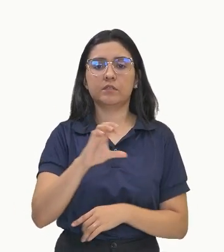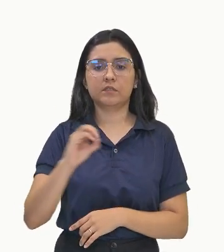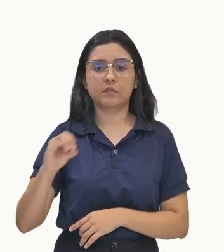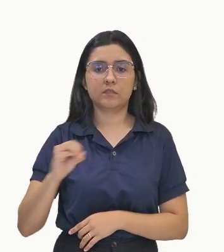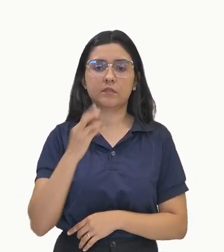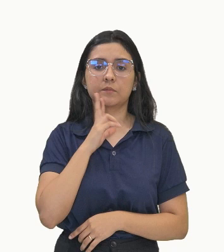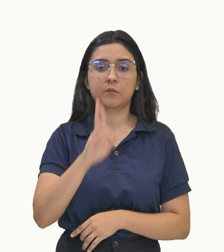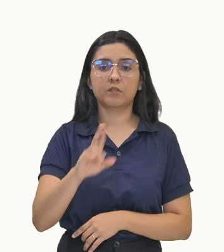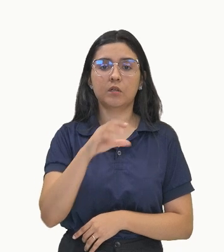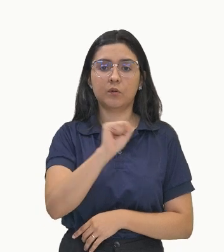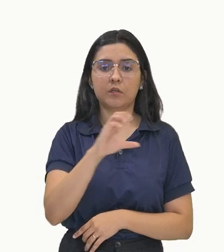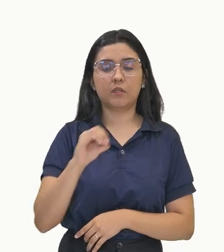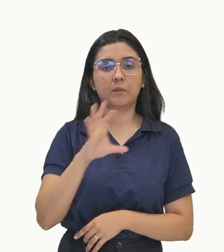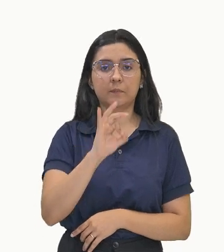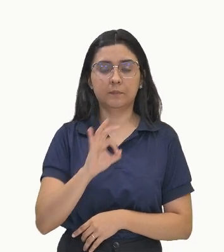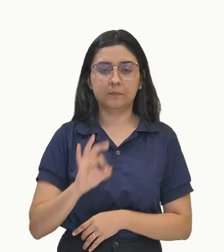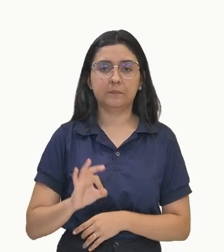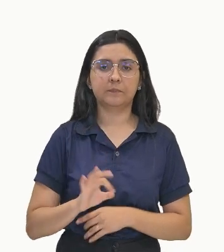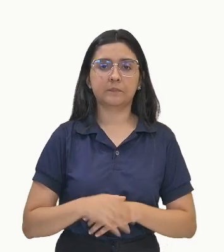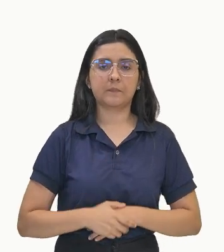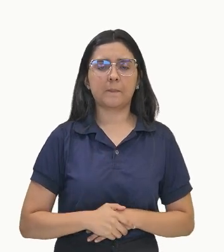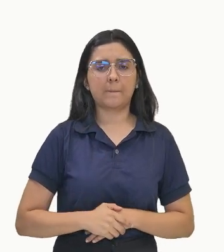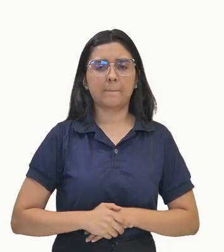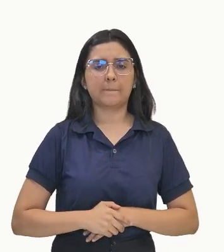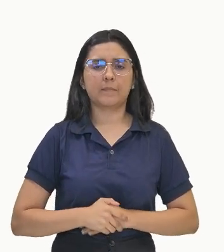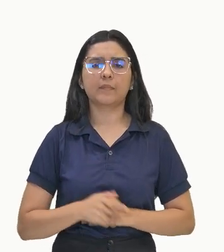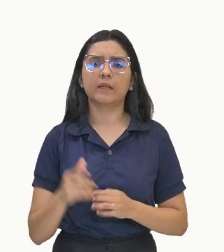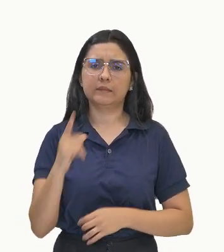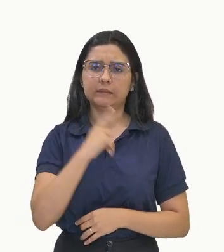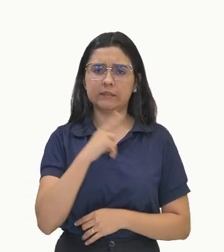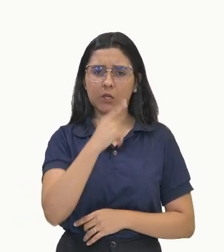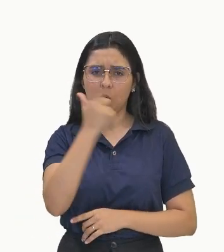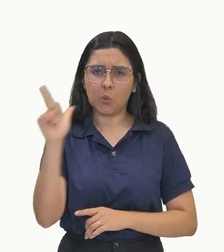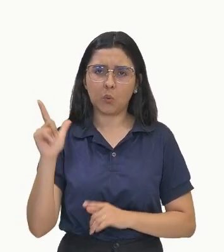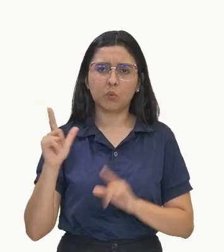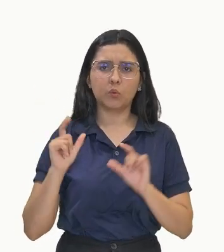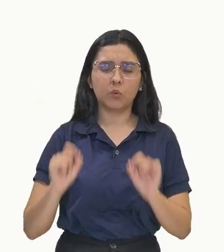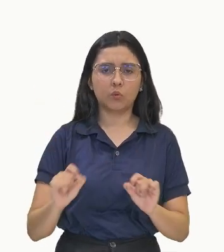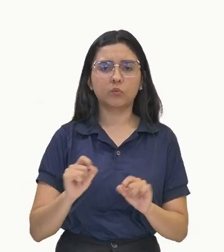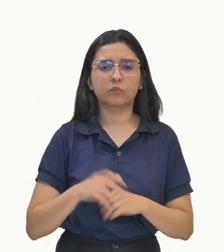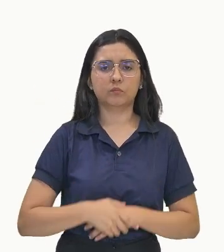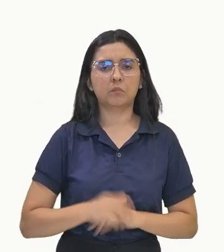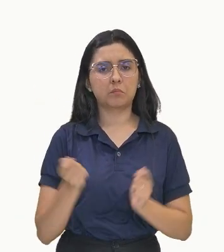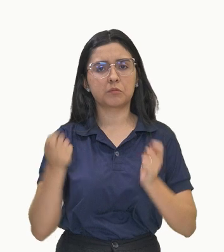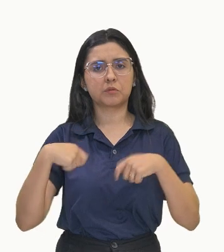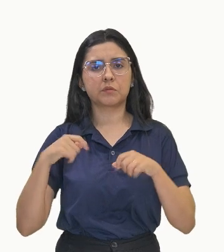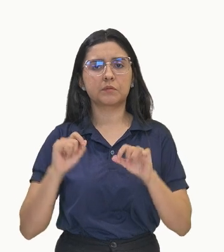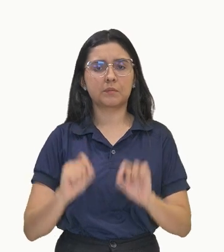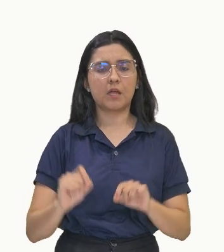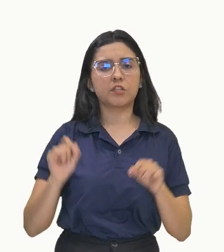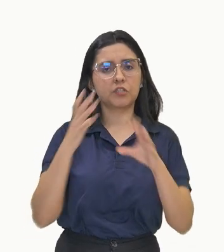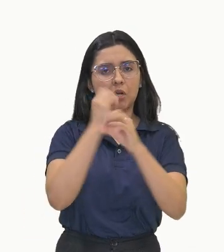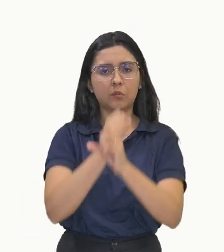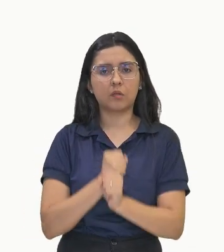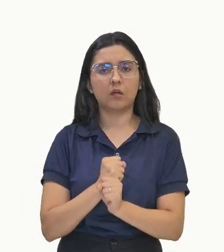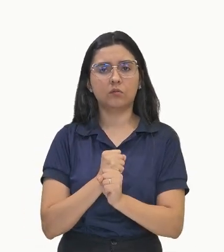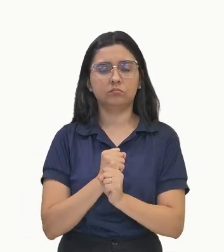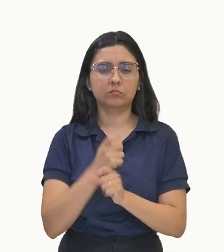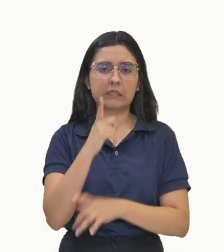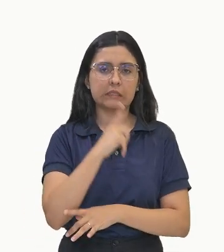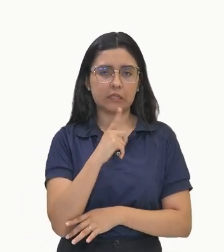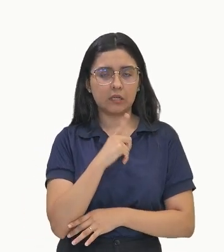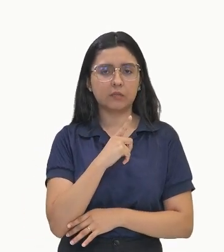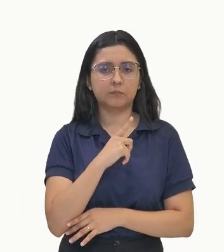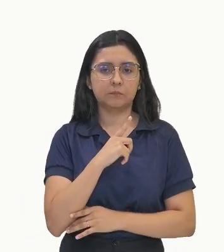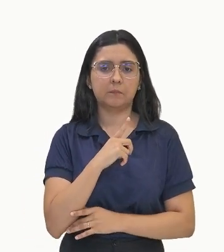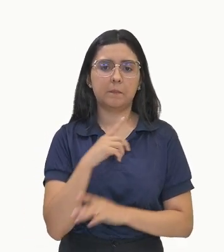dar 80. Professor, tem outra forma de fazer este cálculo? Tem.